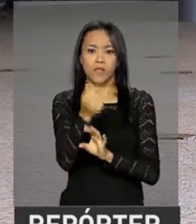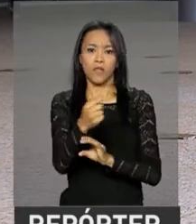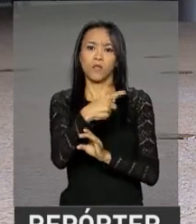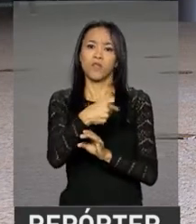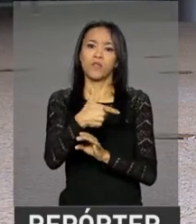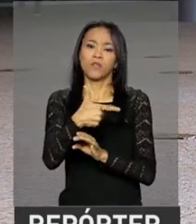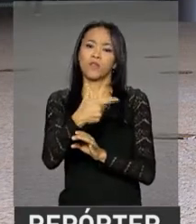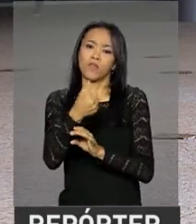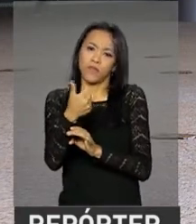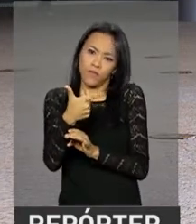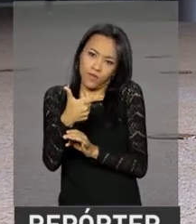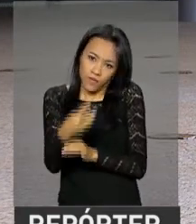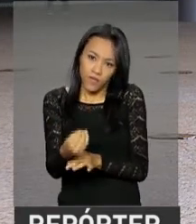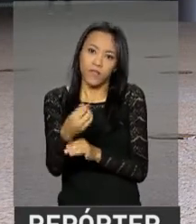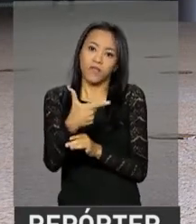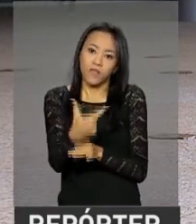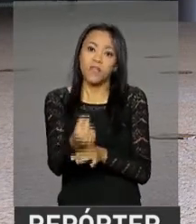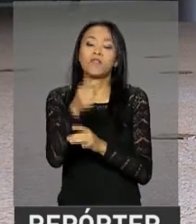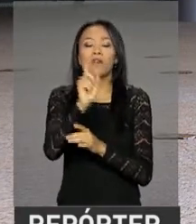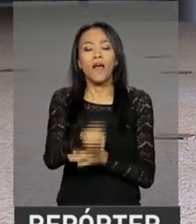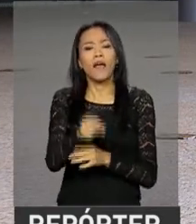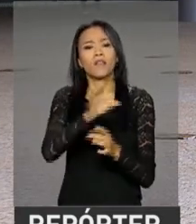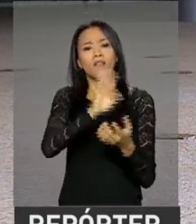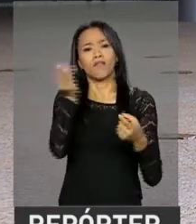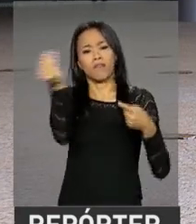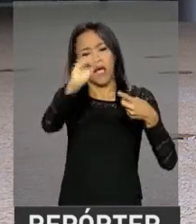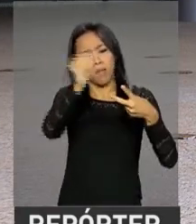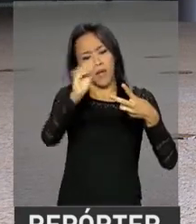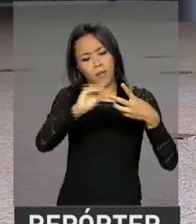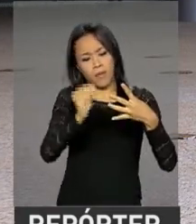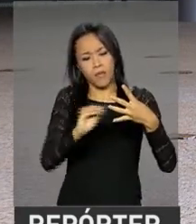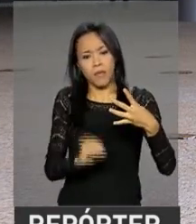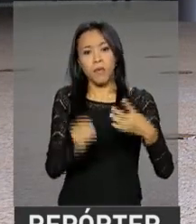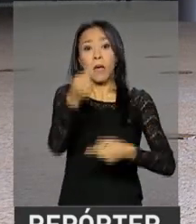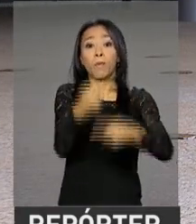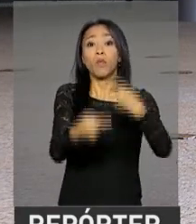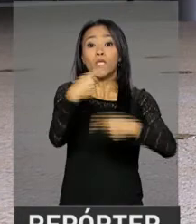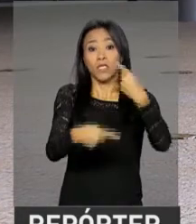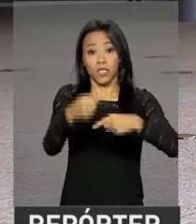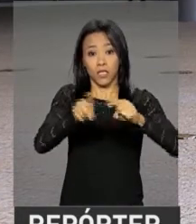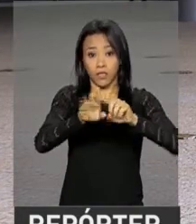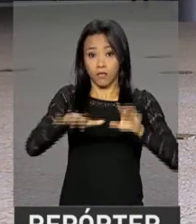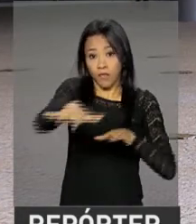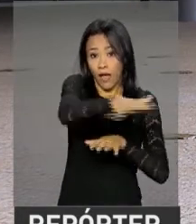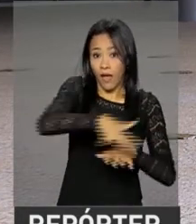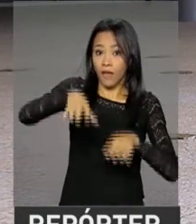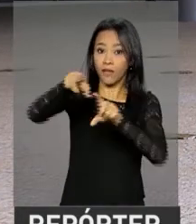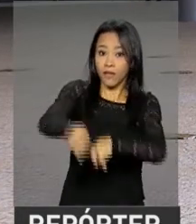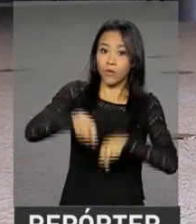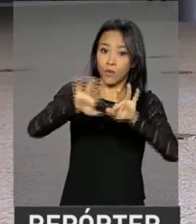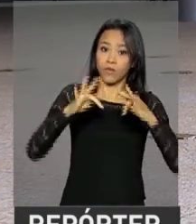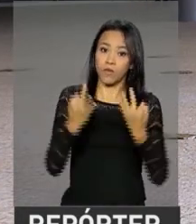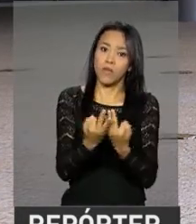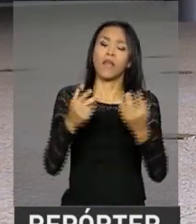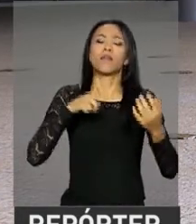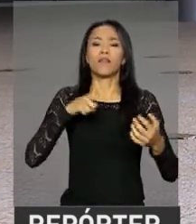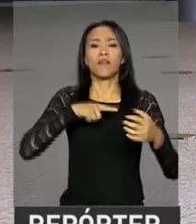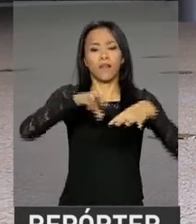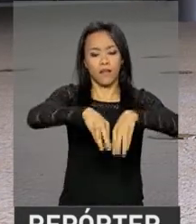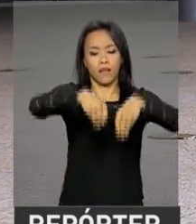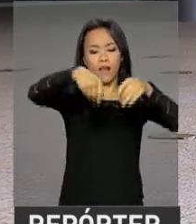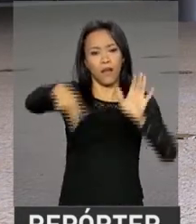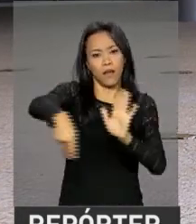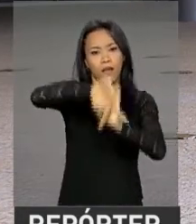ontem pelo presidente michel temer o plano reúne um conjunto de políticas públicas para o setor que também inclui a regularização fundiária e